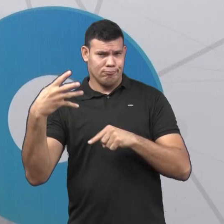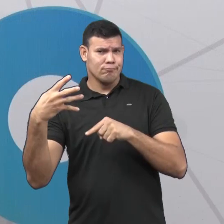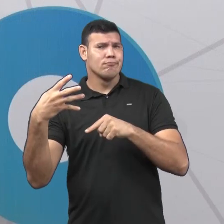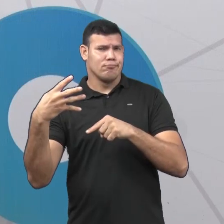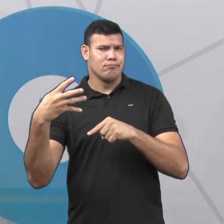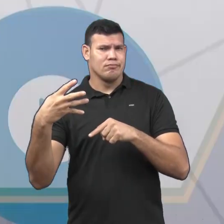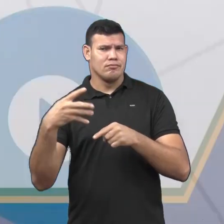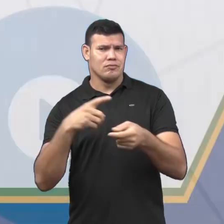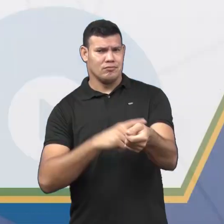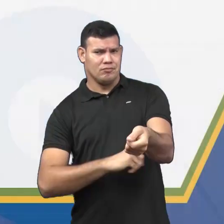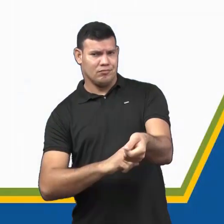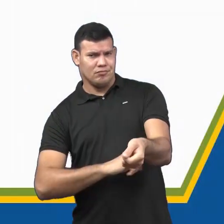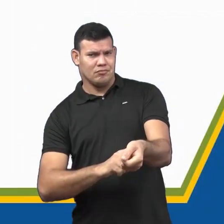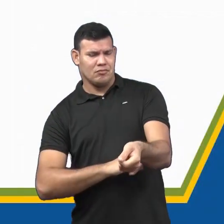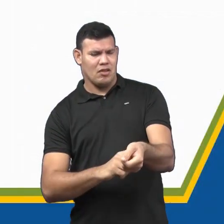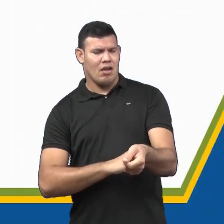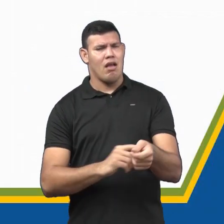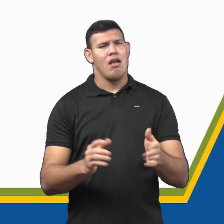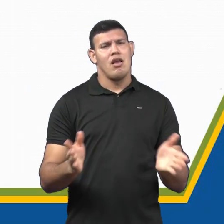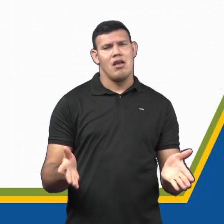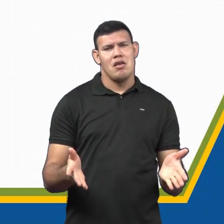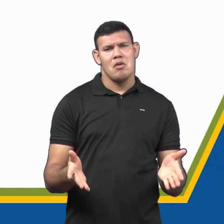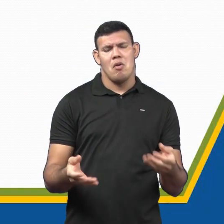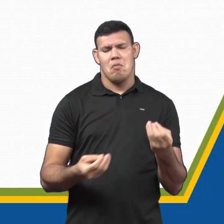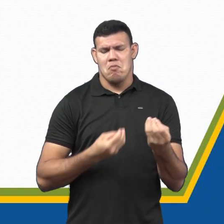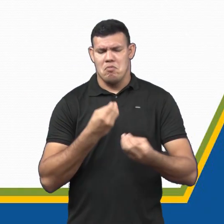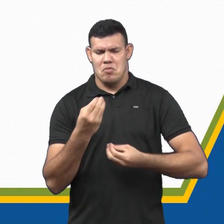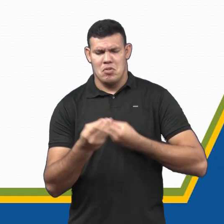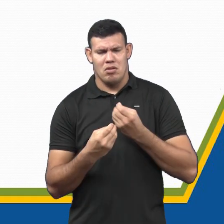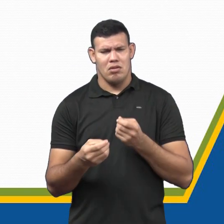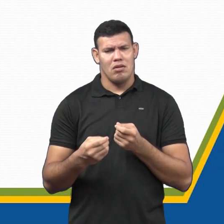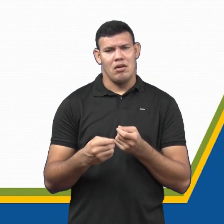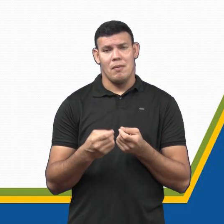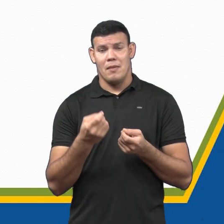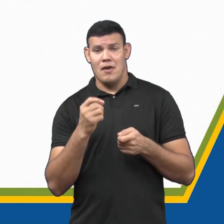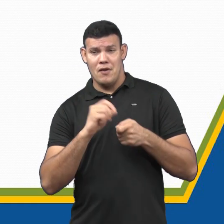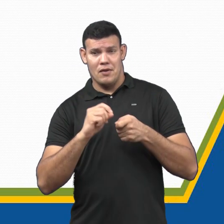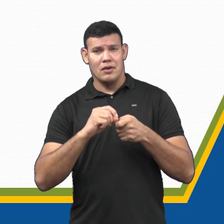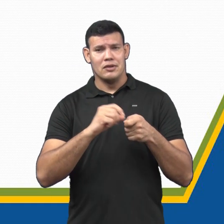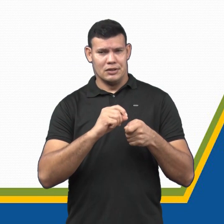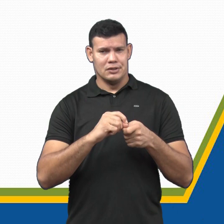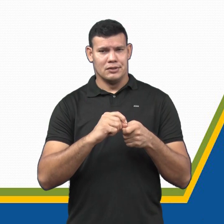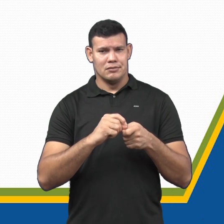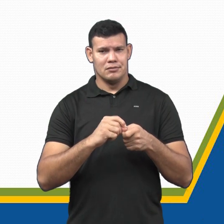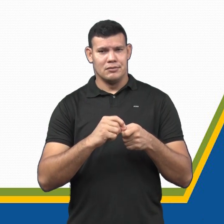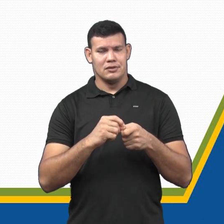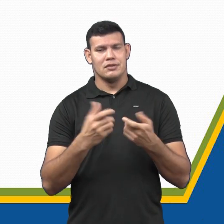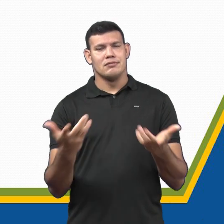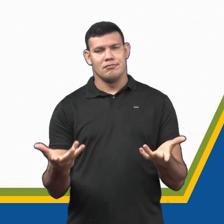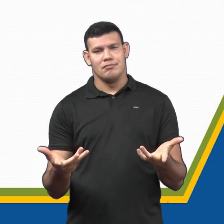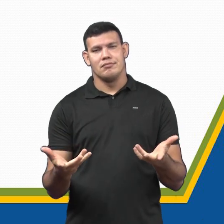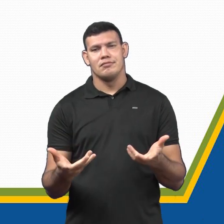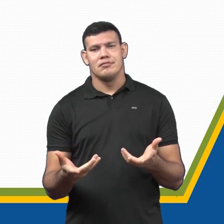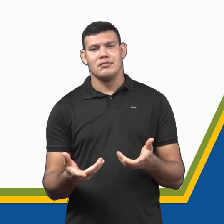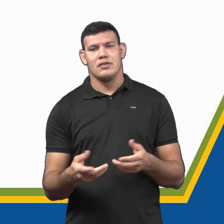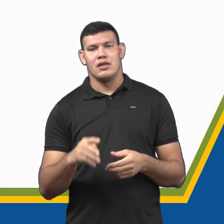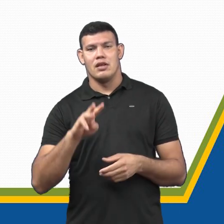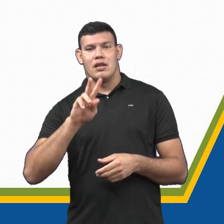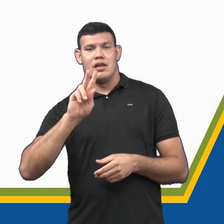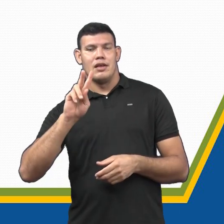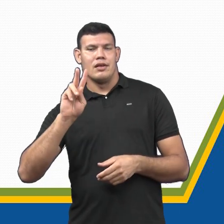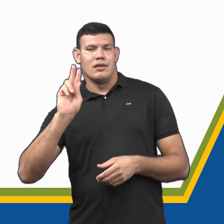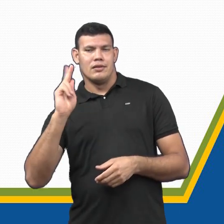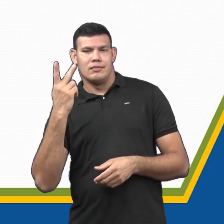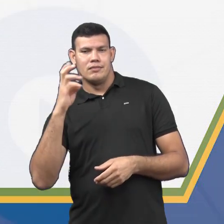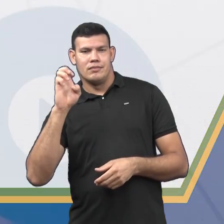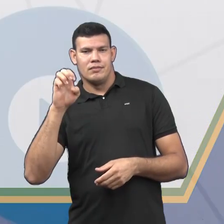sangue. Esse processo de formação do sangue nessa medula óssea, nós chamamos de